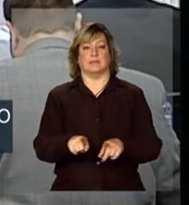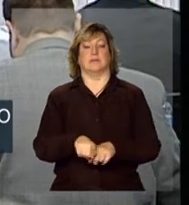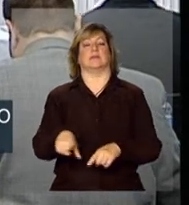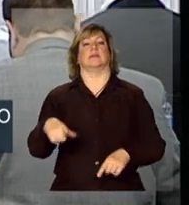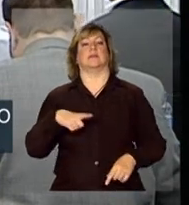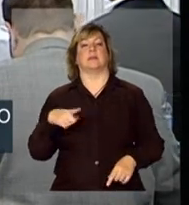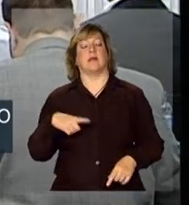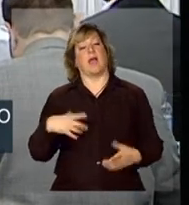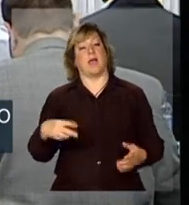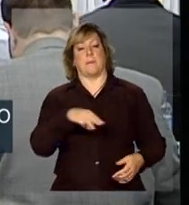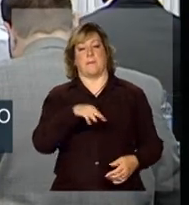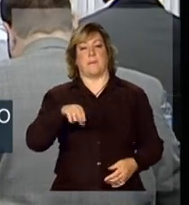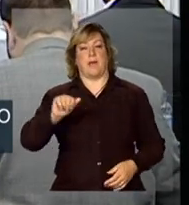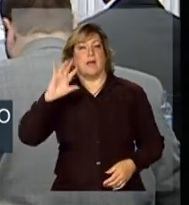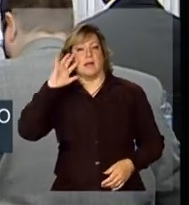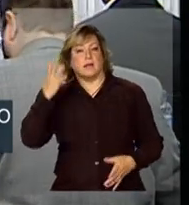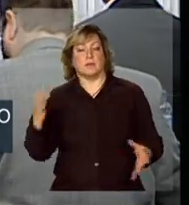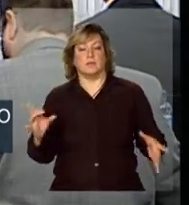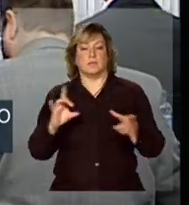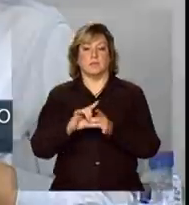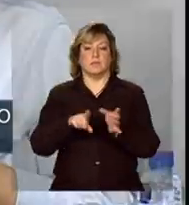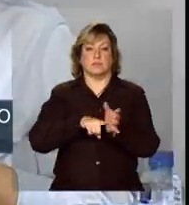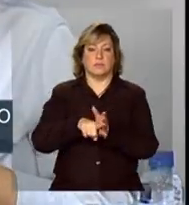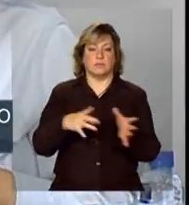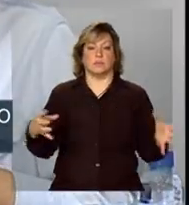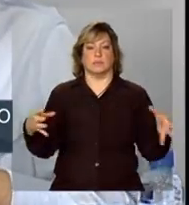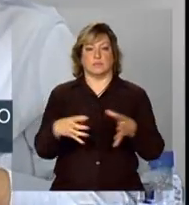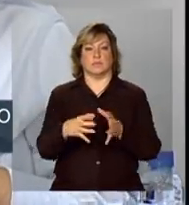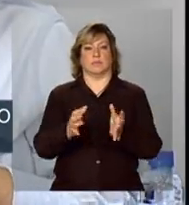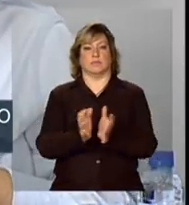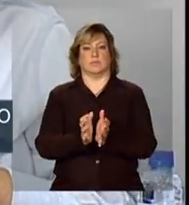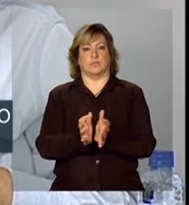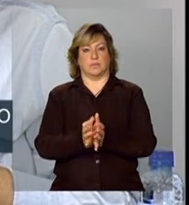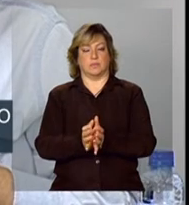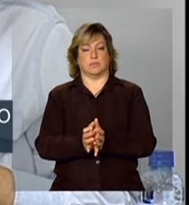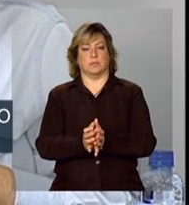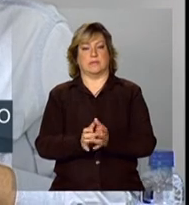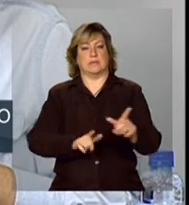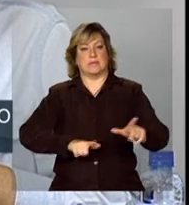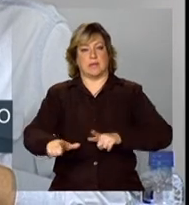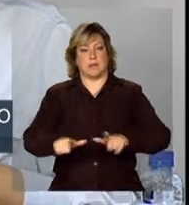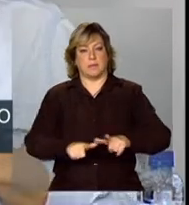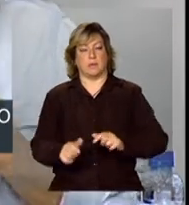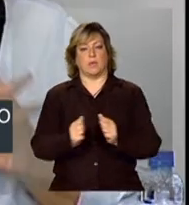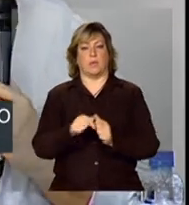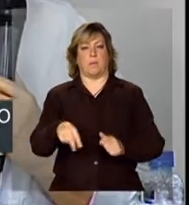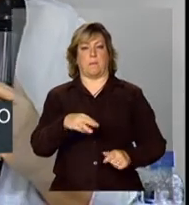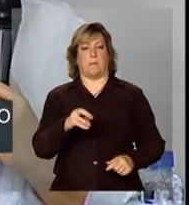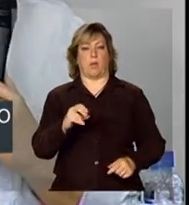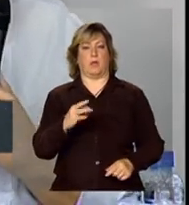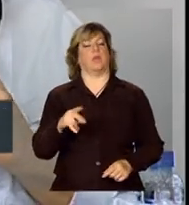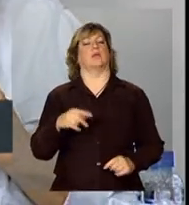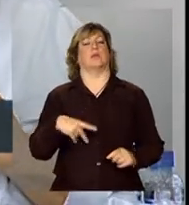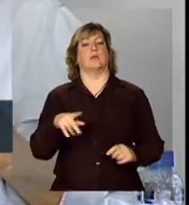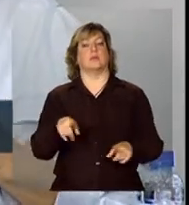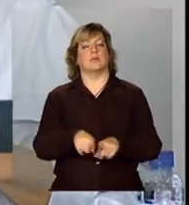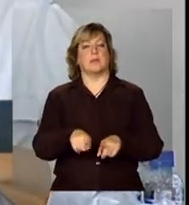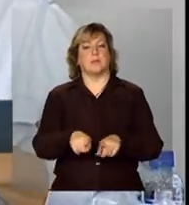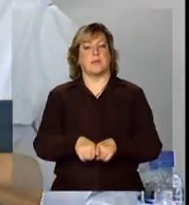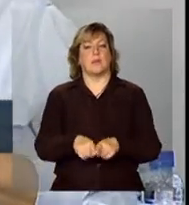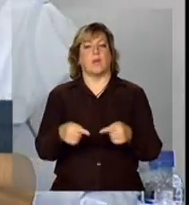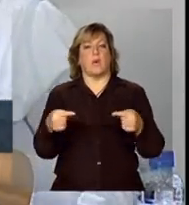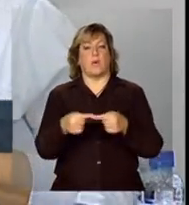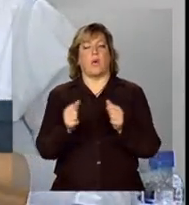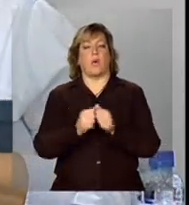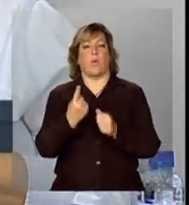Ambiente resolveu avaliar a proposta de trabalhar com moratória, que também é muito coincidente com uma época que a